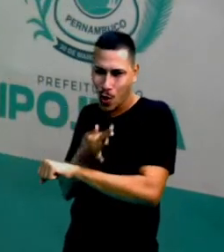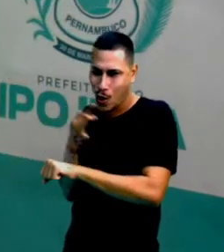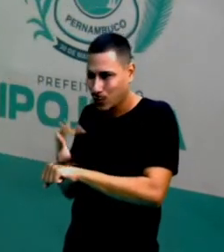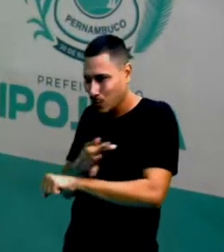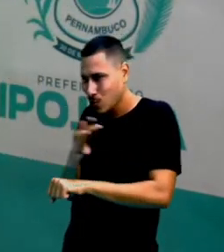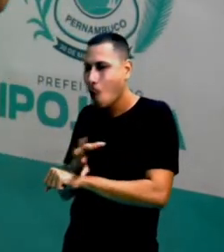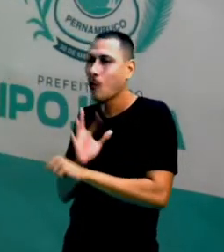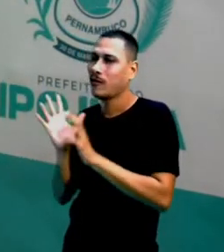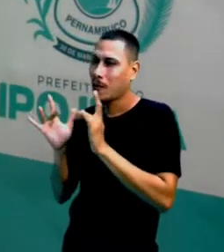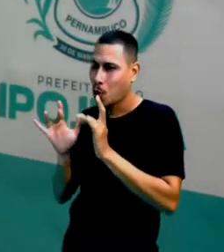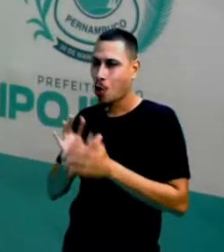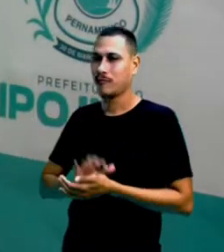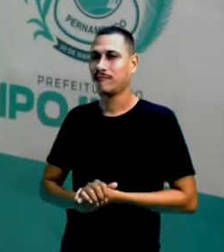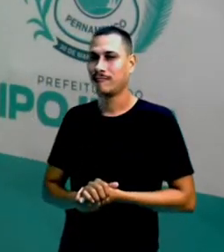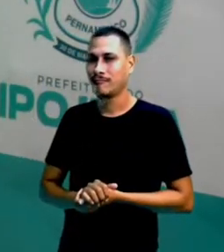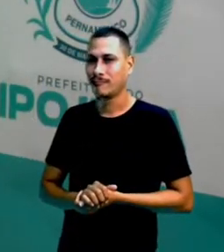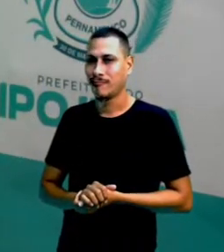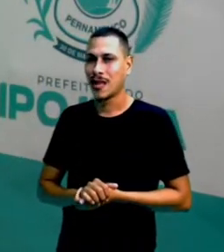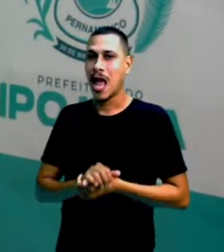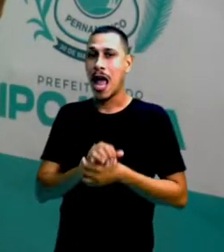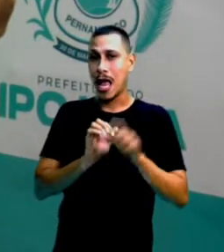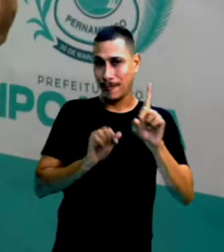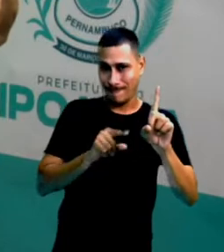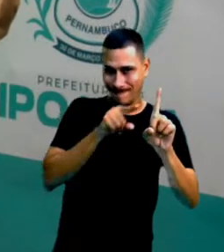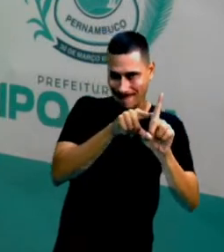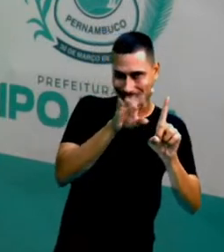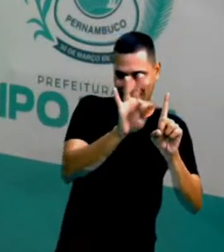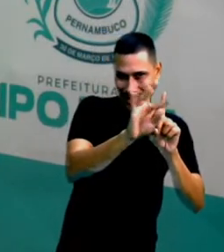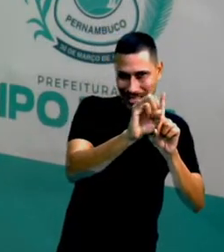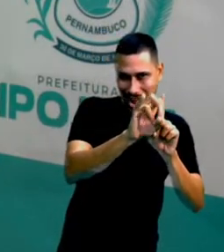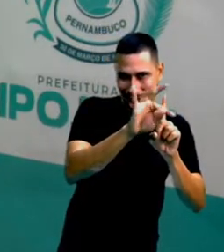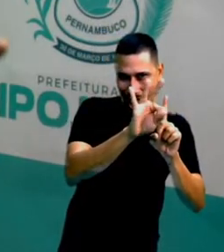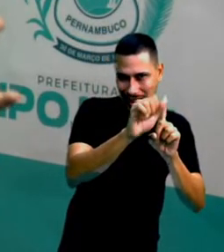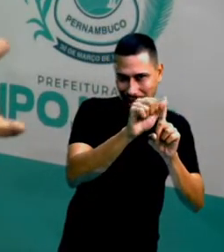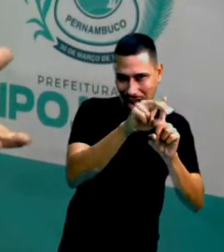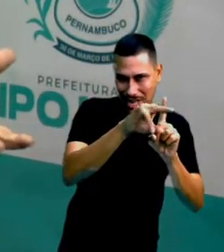Ah e eles passaram nove noites de amor curtas